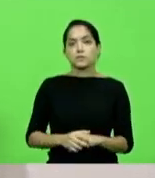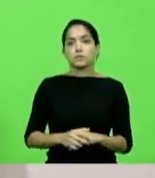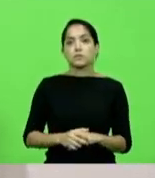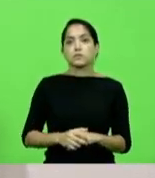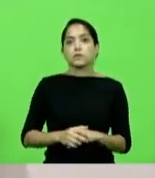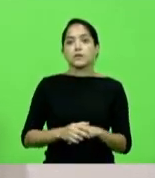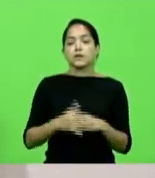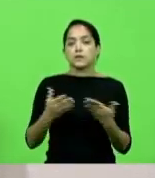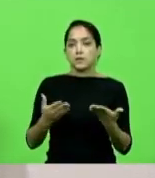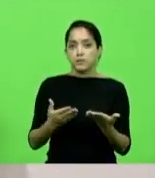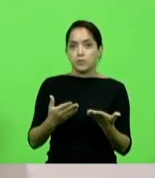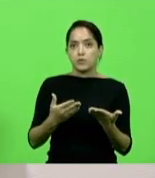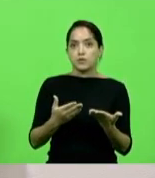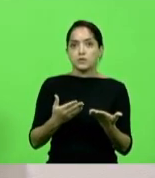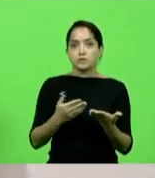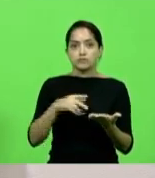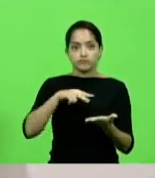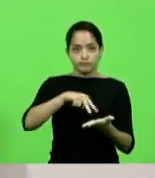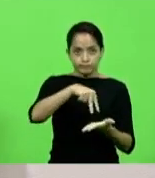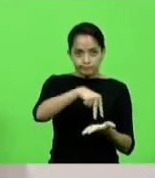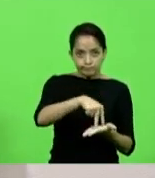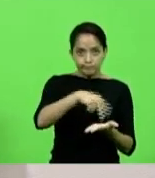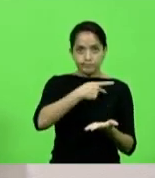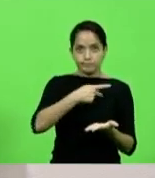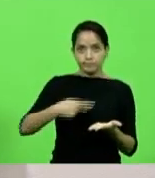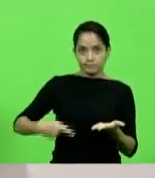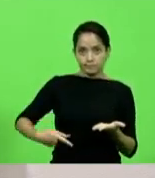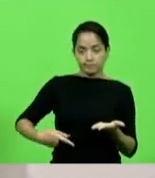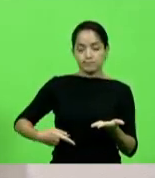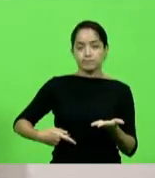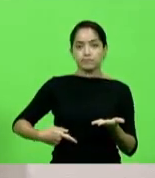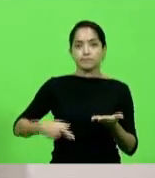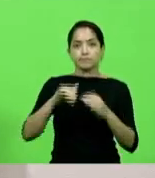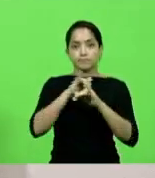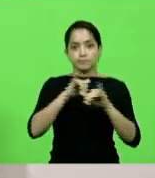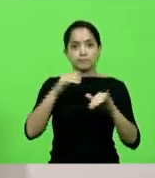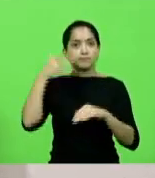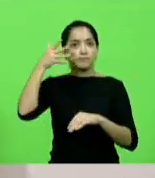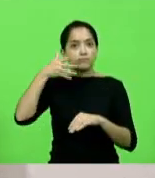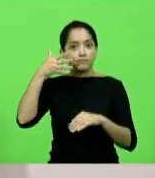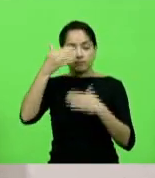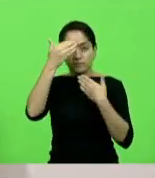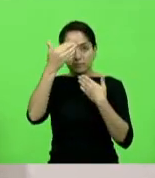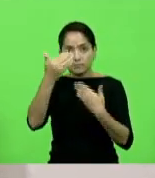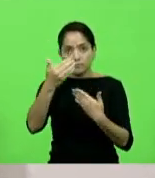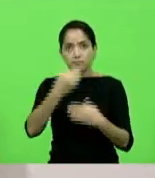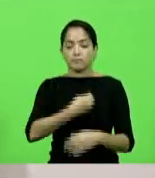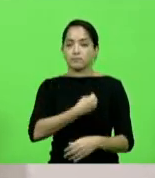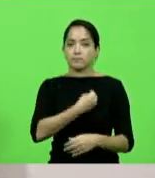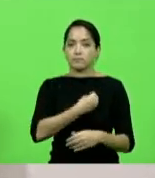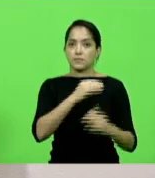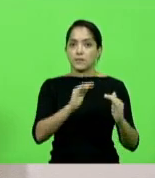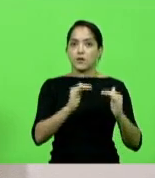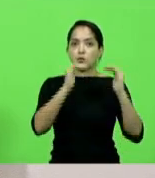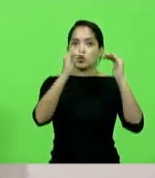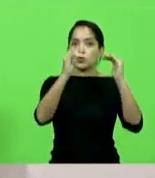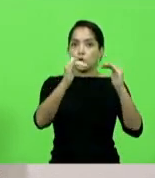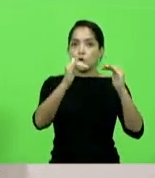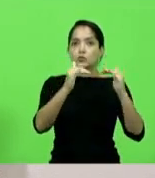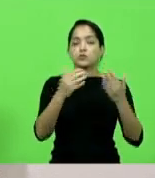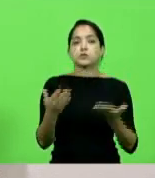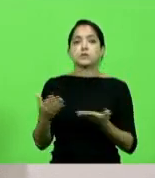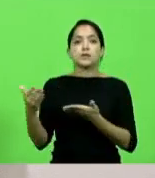Momento seguinte, o senhor presidente fez uso da palavra e, finalizando, agradeceu a presença das autoridades com